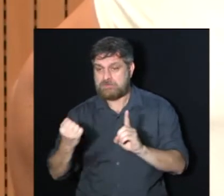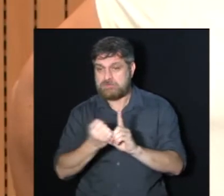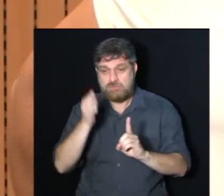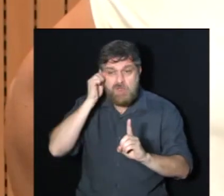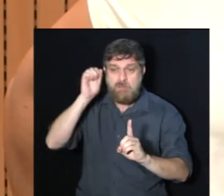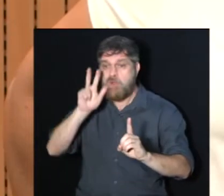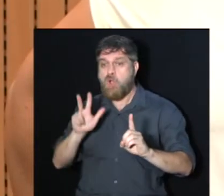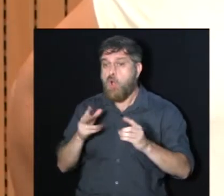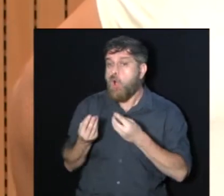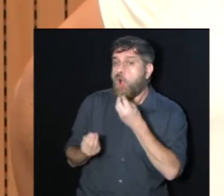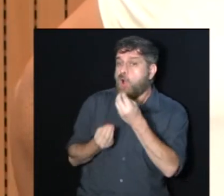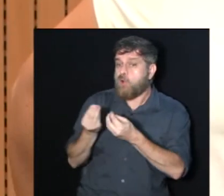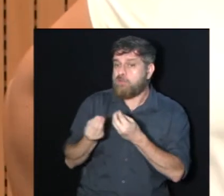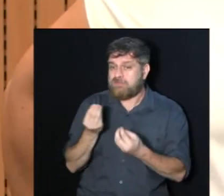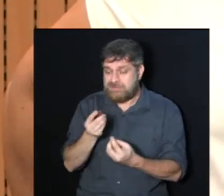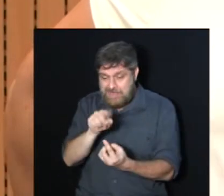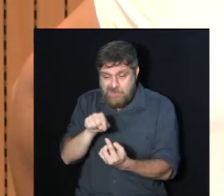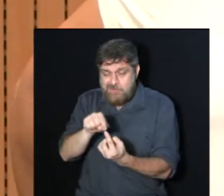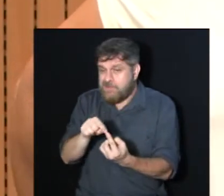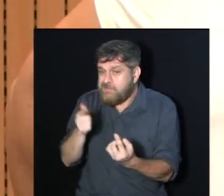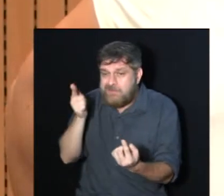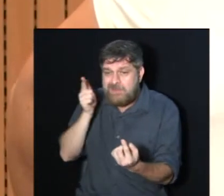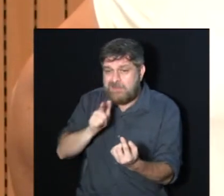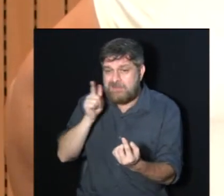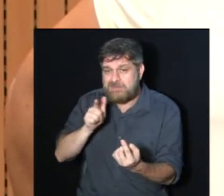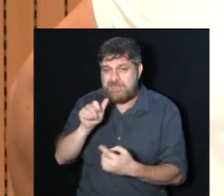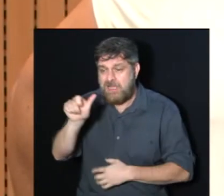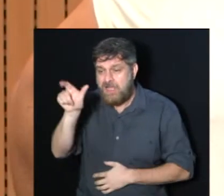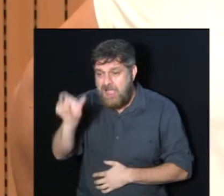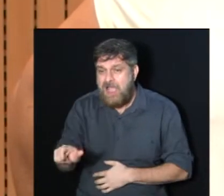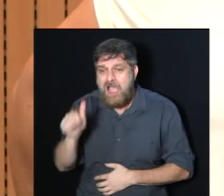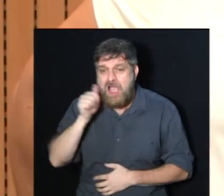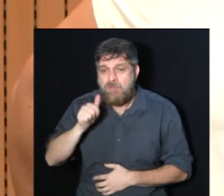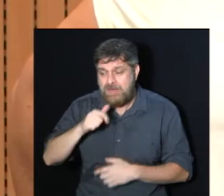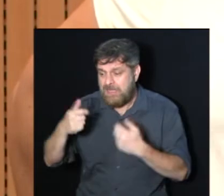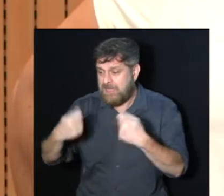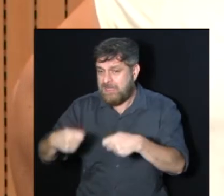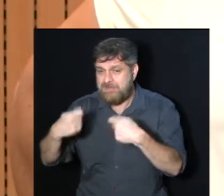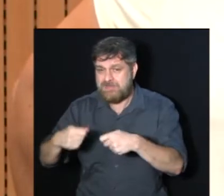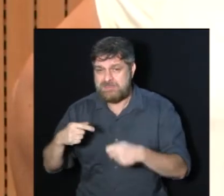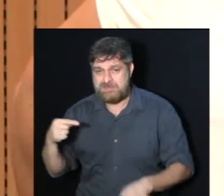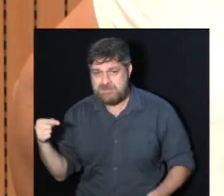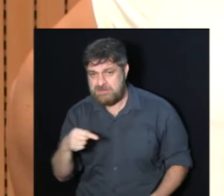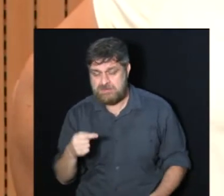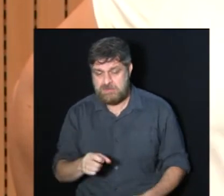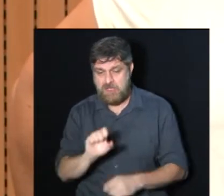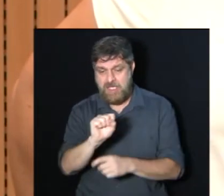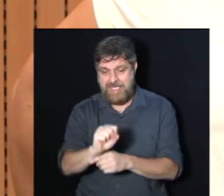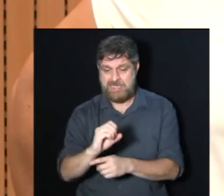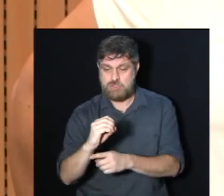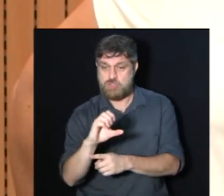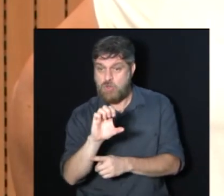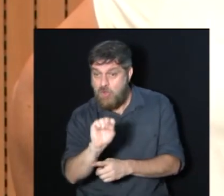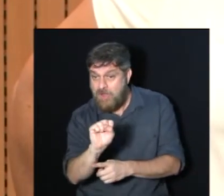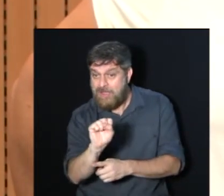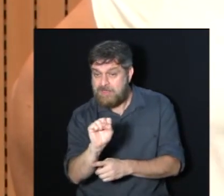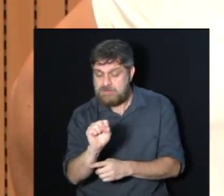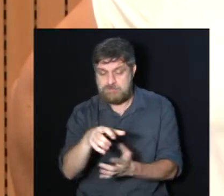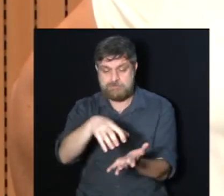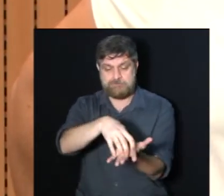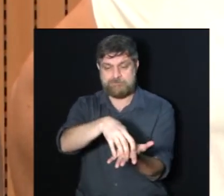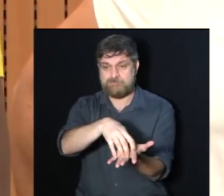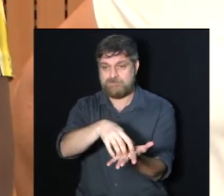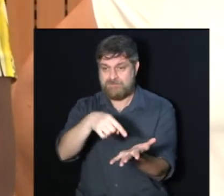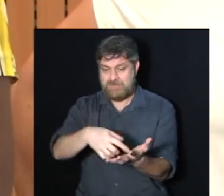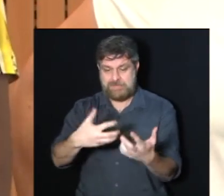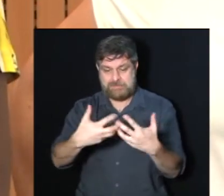é que nós vamos atingir essas mulheres que precisam, que não precisam do SOS, para que esse equipamento